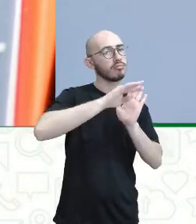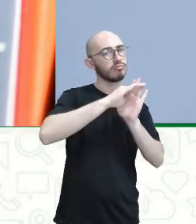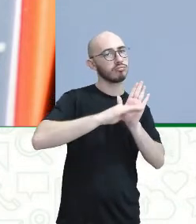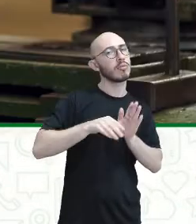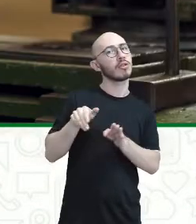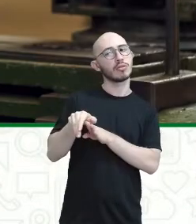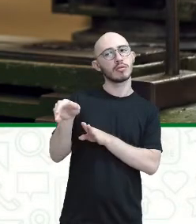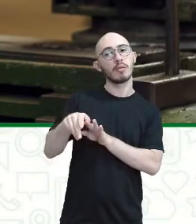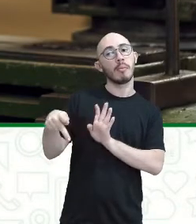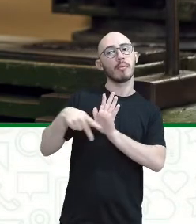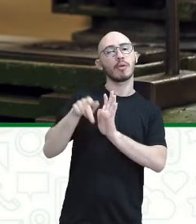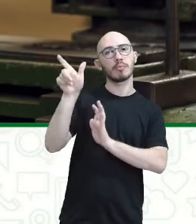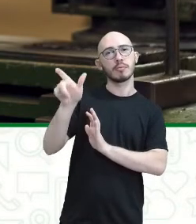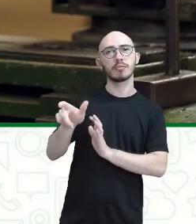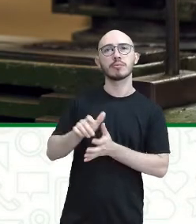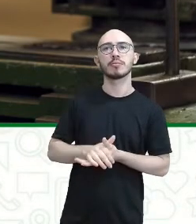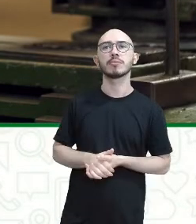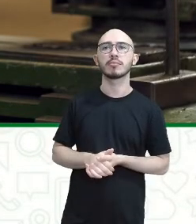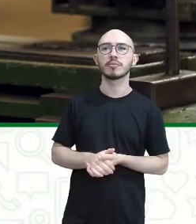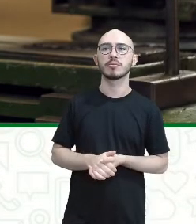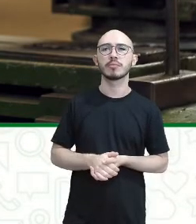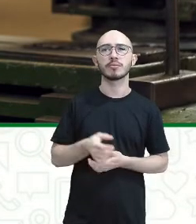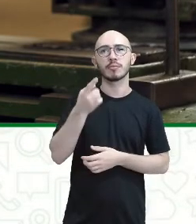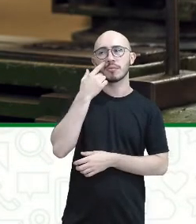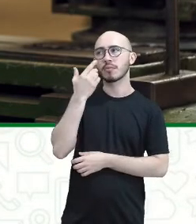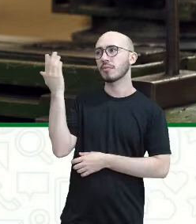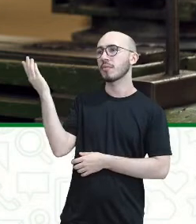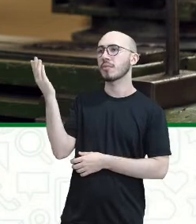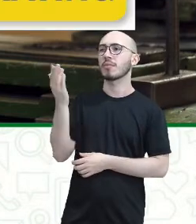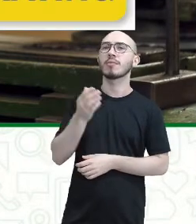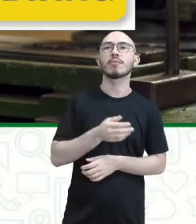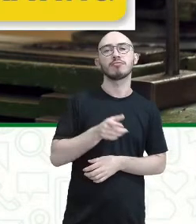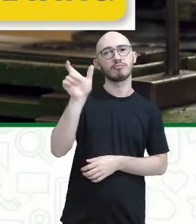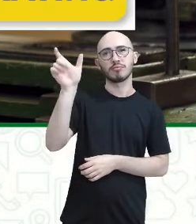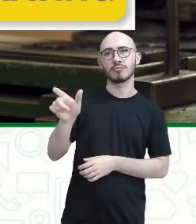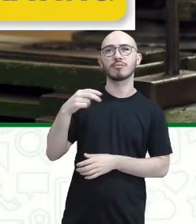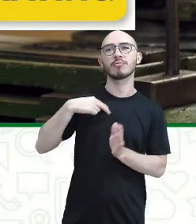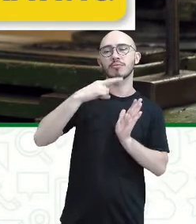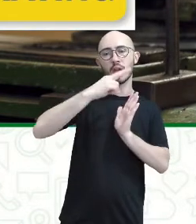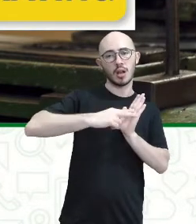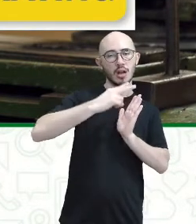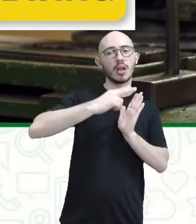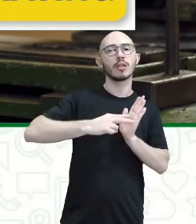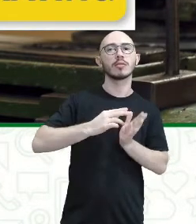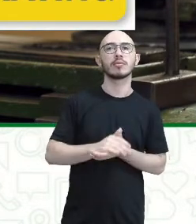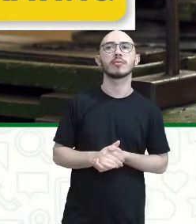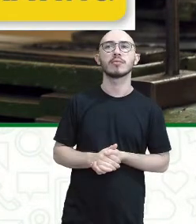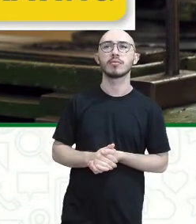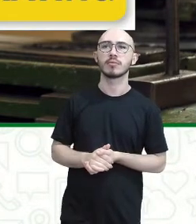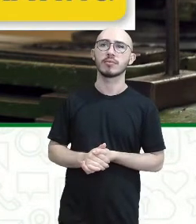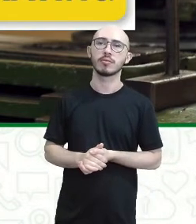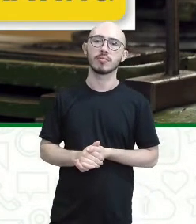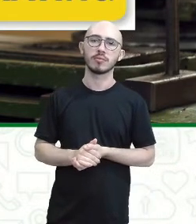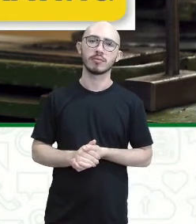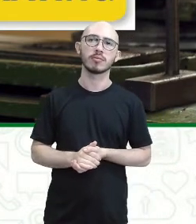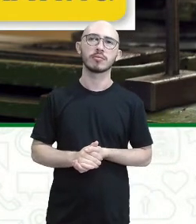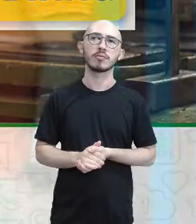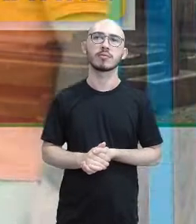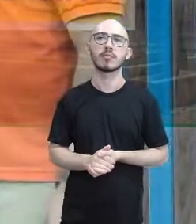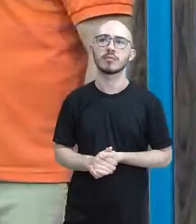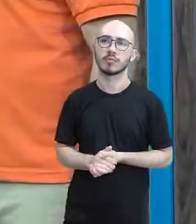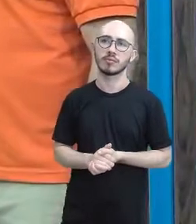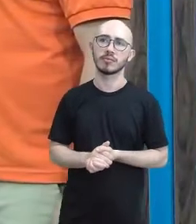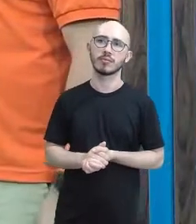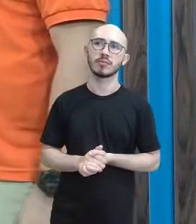do proprietário. Então, está aí o senhor lendo o manual de instrução. Então, caution, read instructions